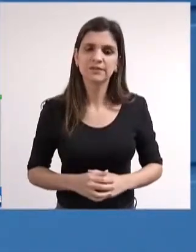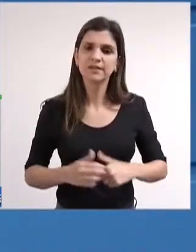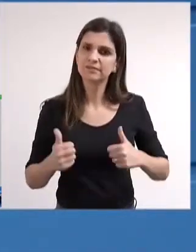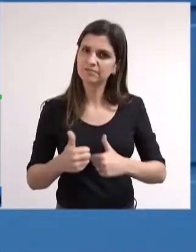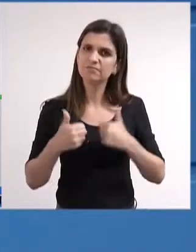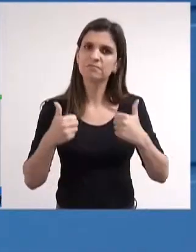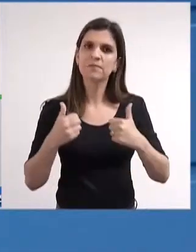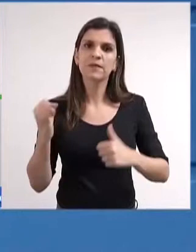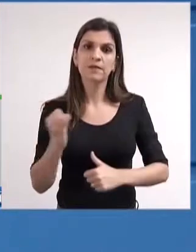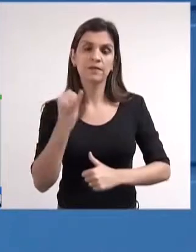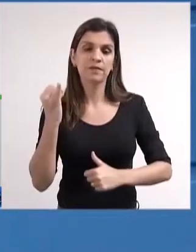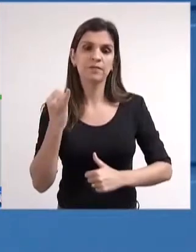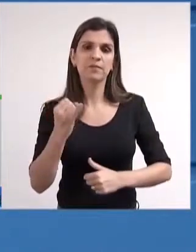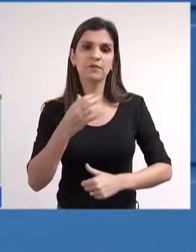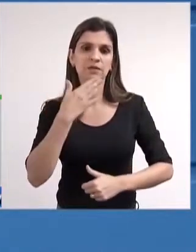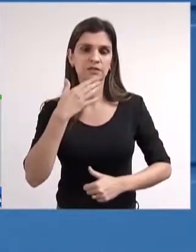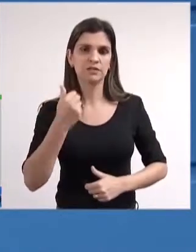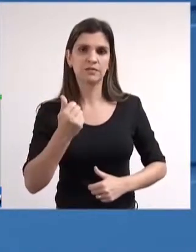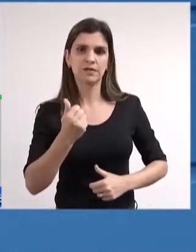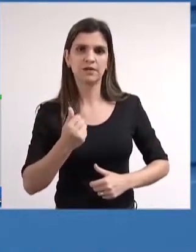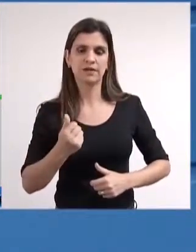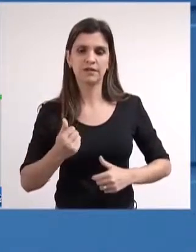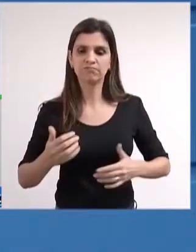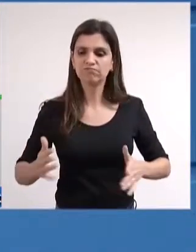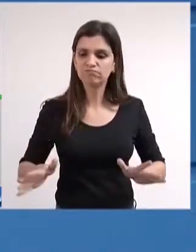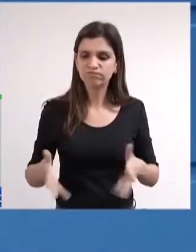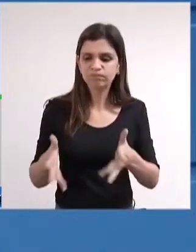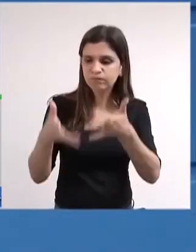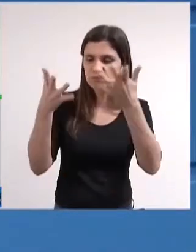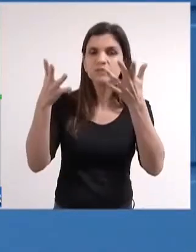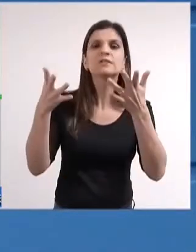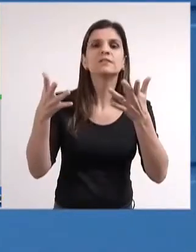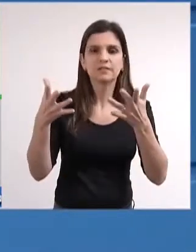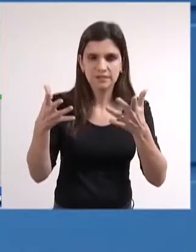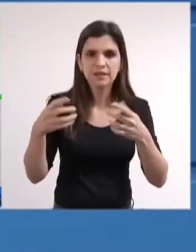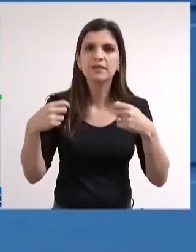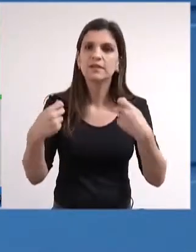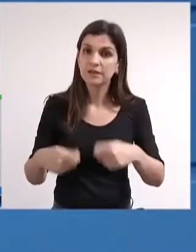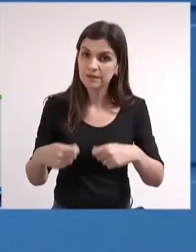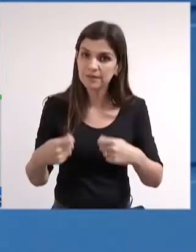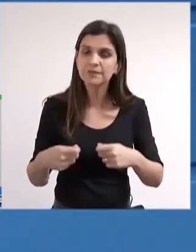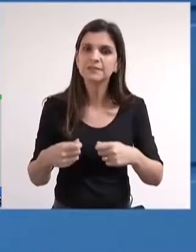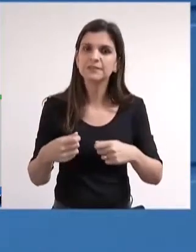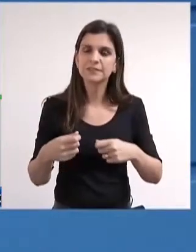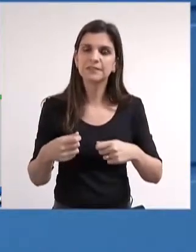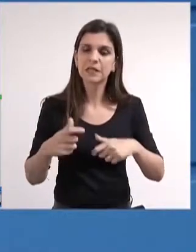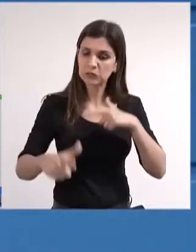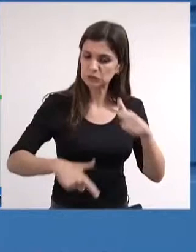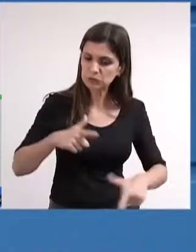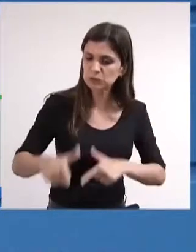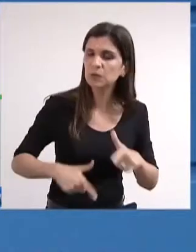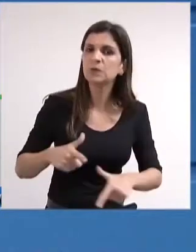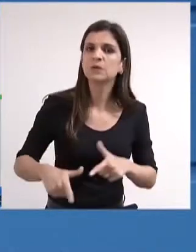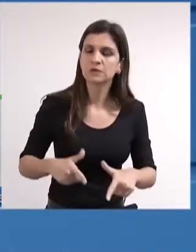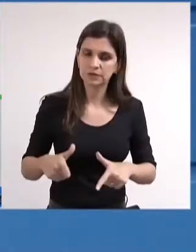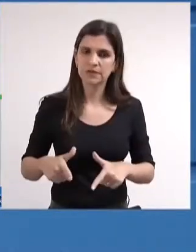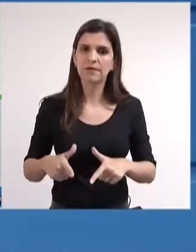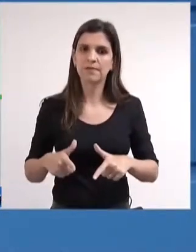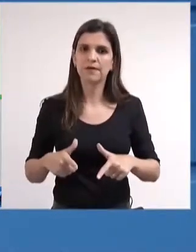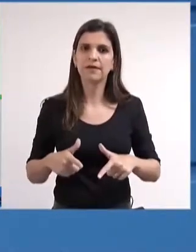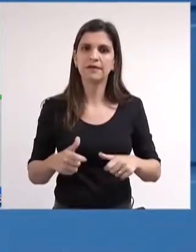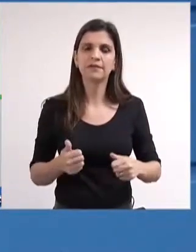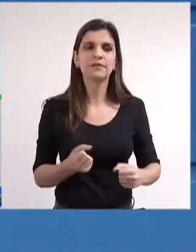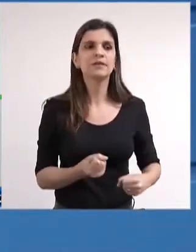nós queremos progresso, se nós queremos desenvolvimento, tem que se dar através da geração de mão de obra e através do apoio